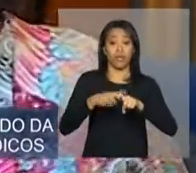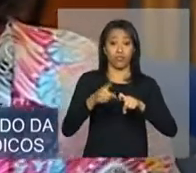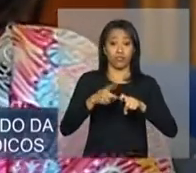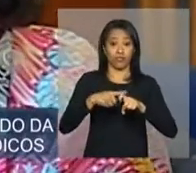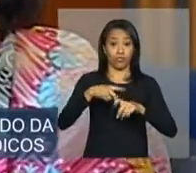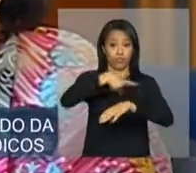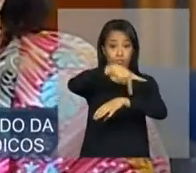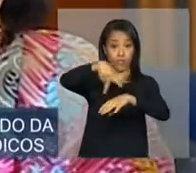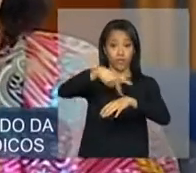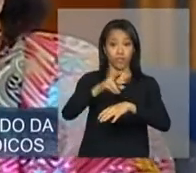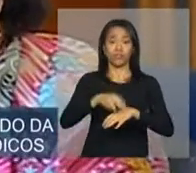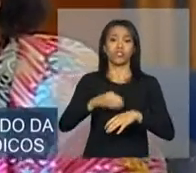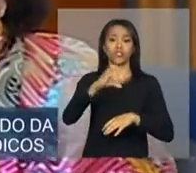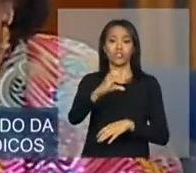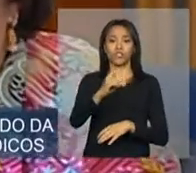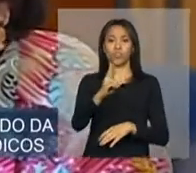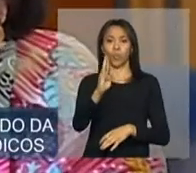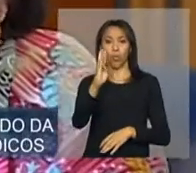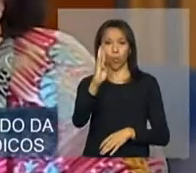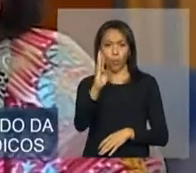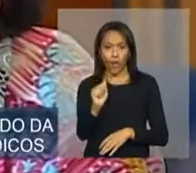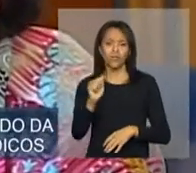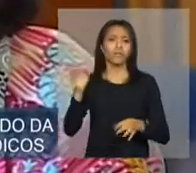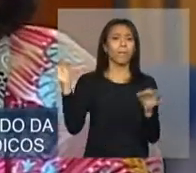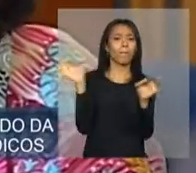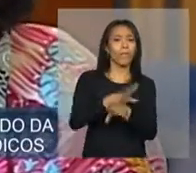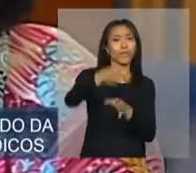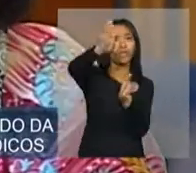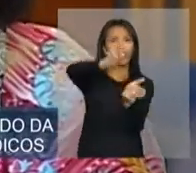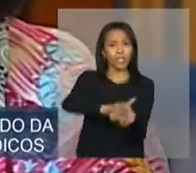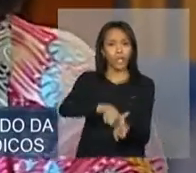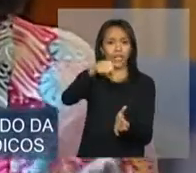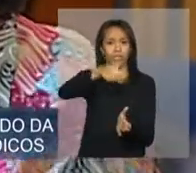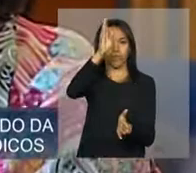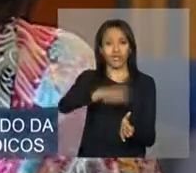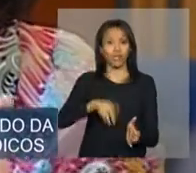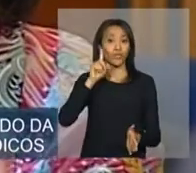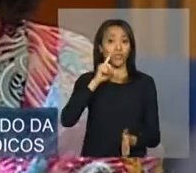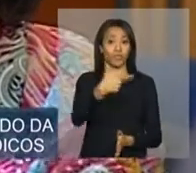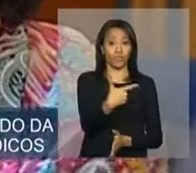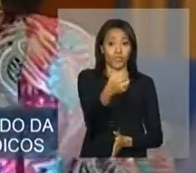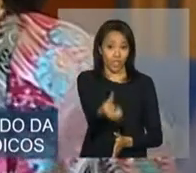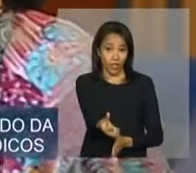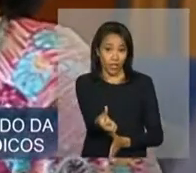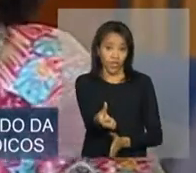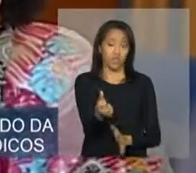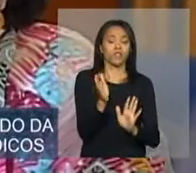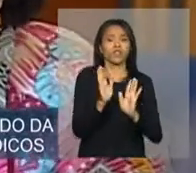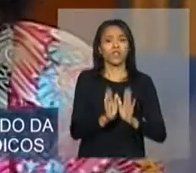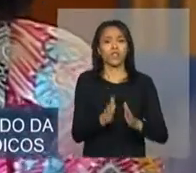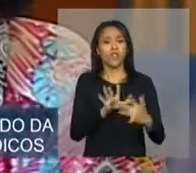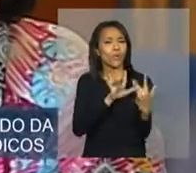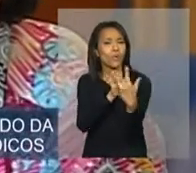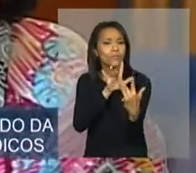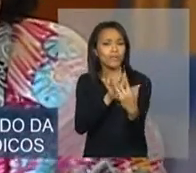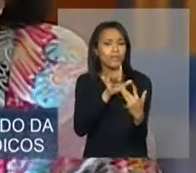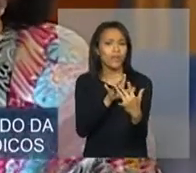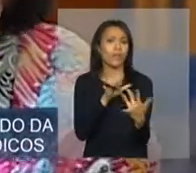já está pronto para desembarcar no Brasil até o próximo dia 26 que foi contactado por meio